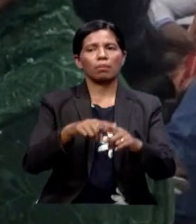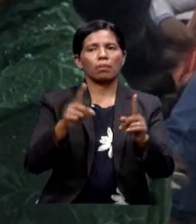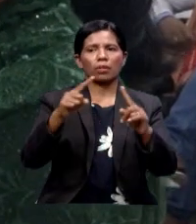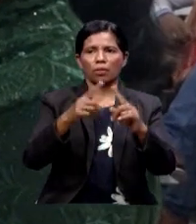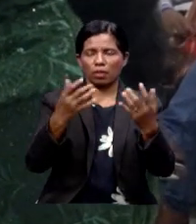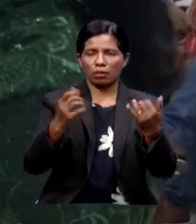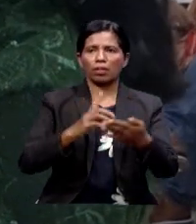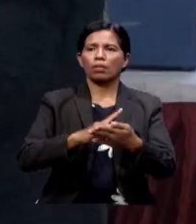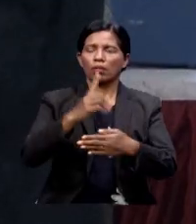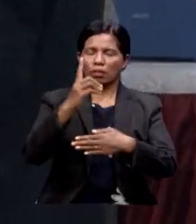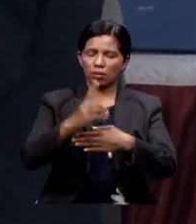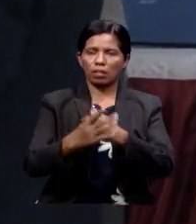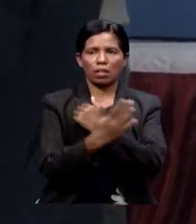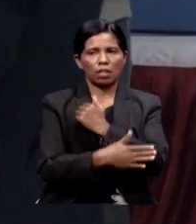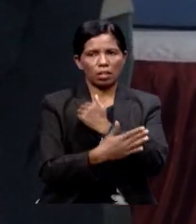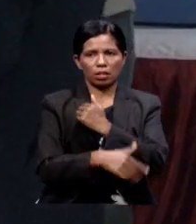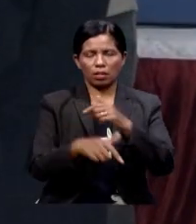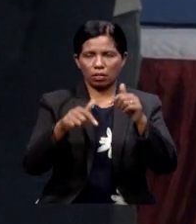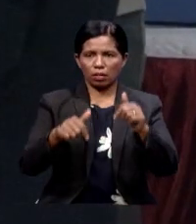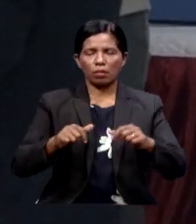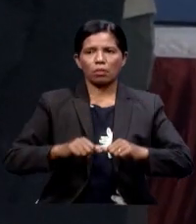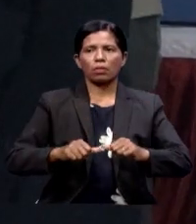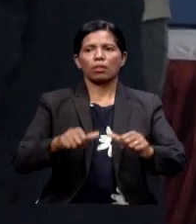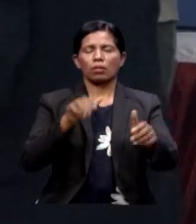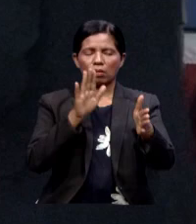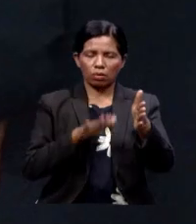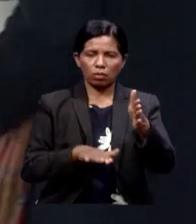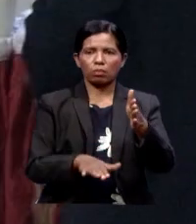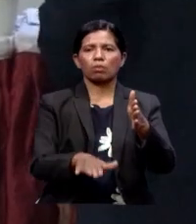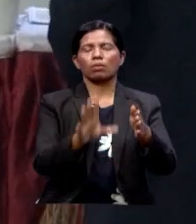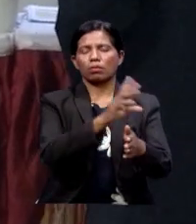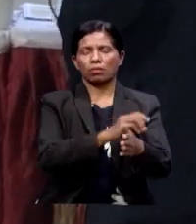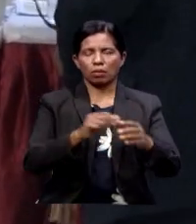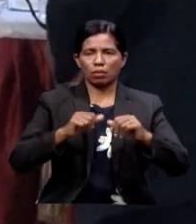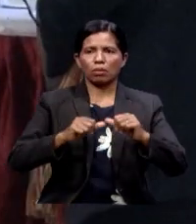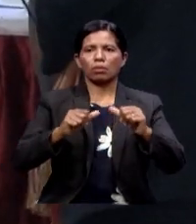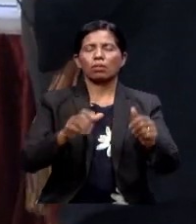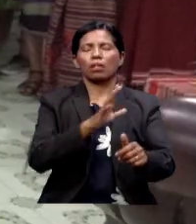agora desenvolvimento e nação ne continu hak dasak no economicamente